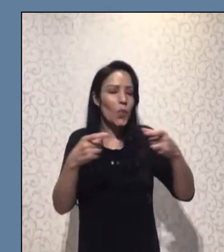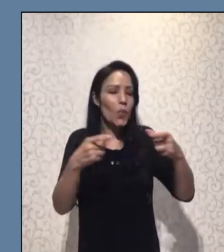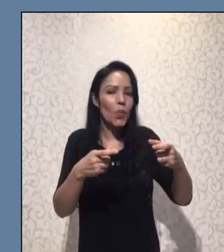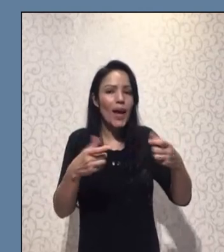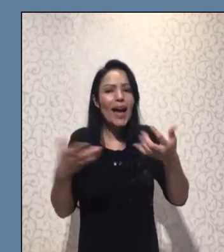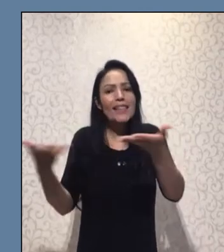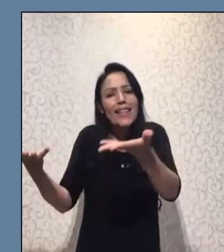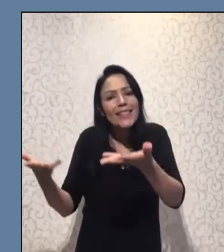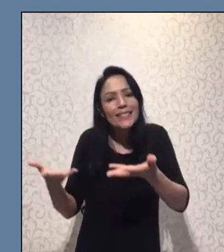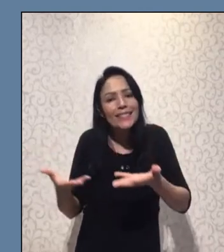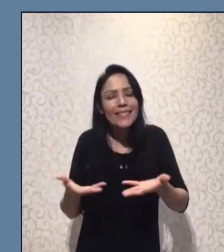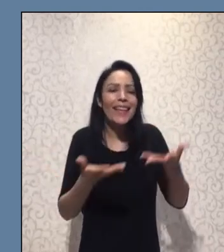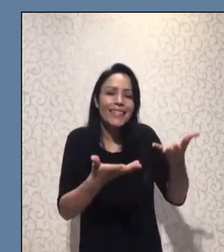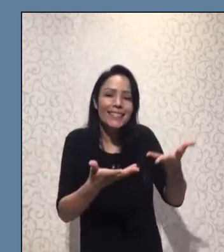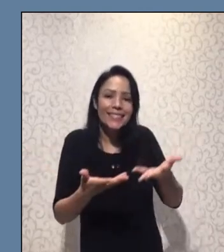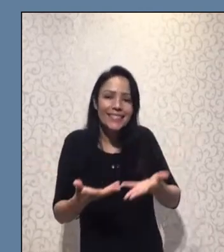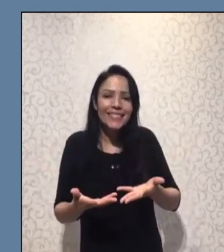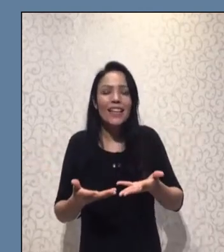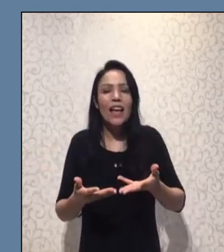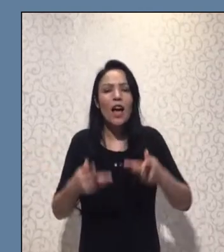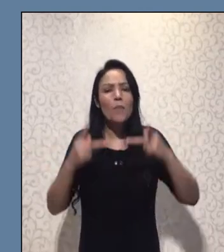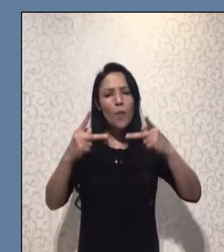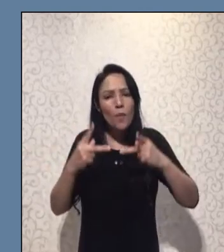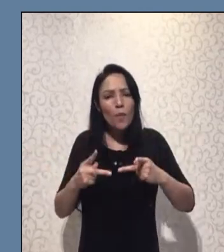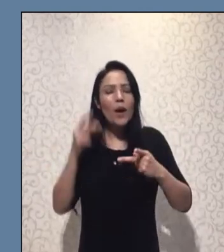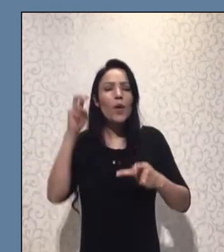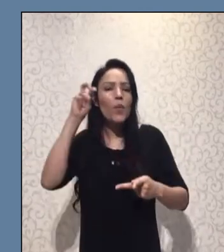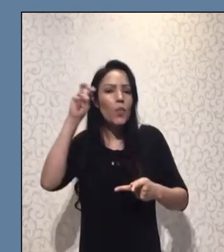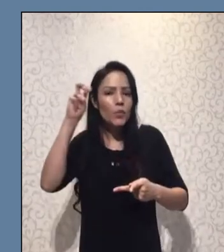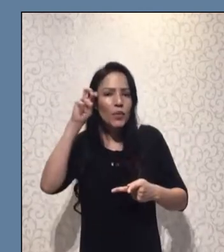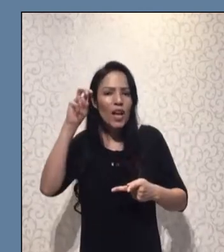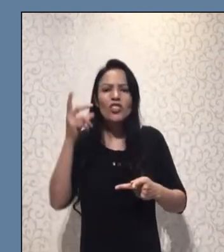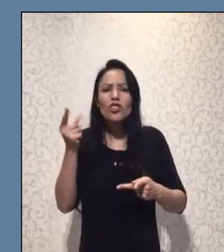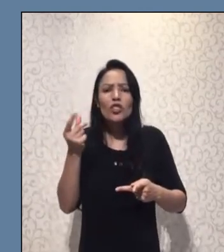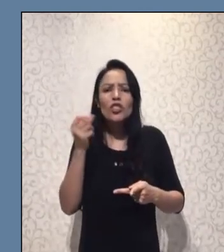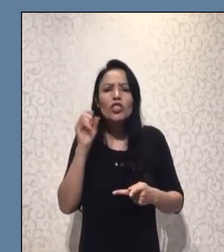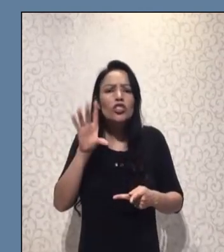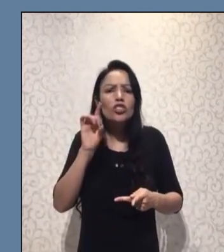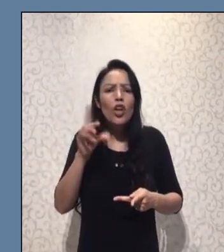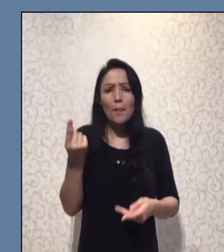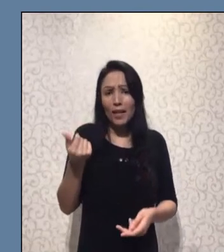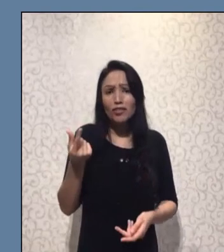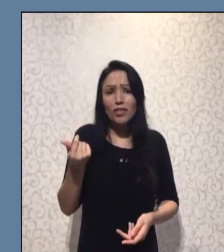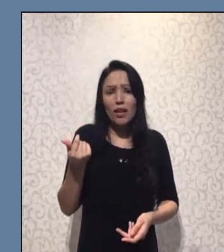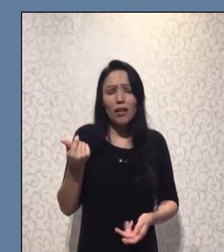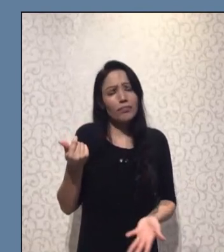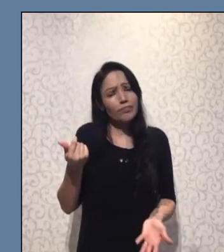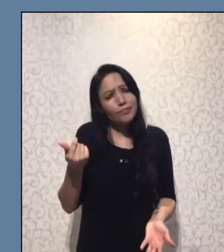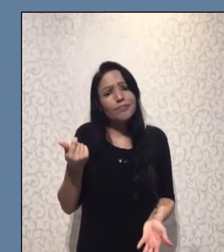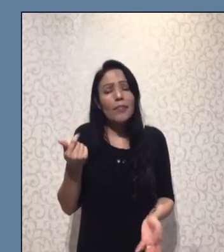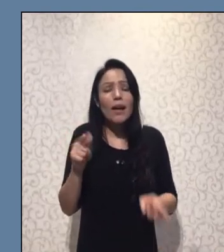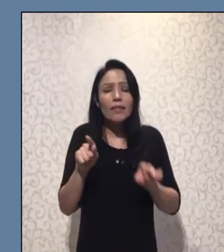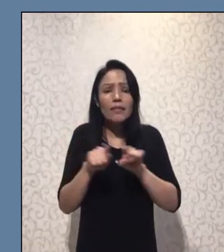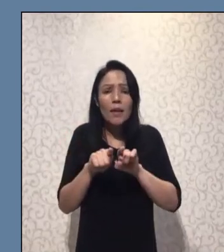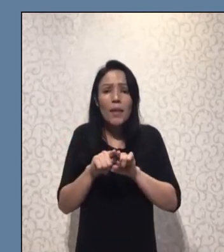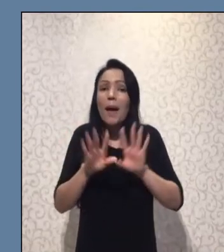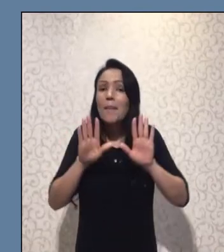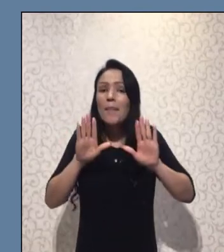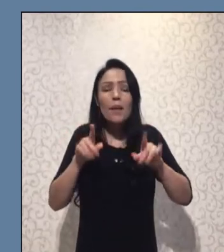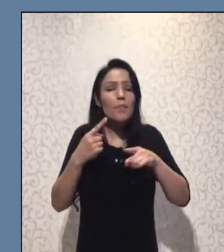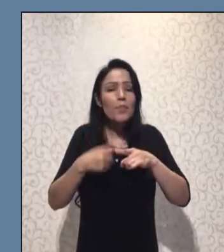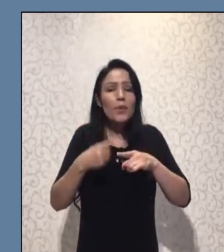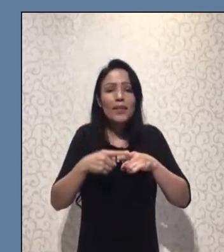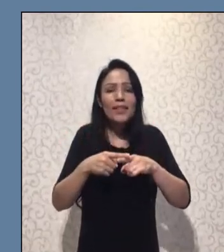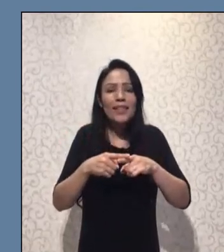cultural que traga rendimentos, né? Isso também, mas porque assim que ele fica no coração